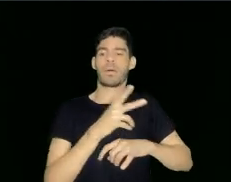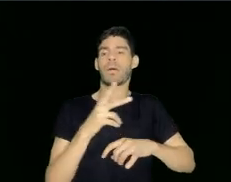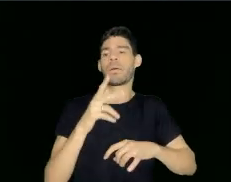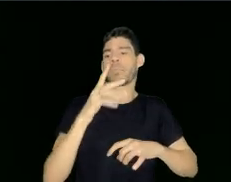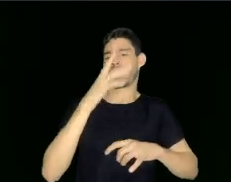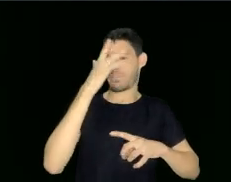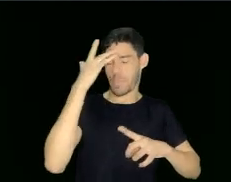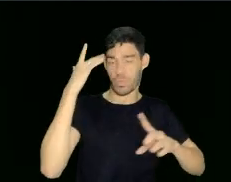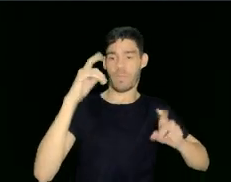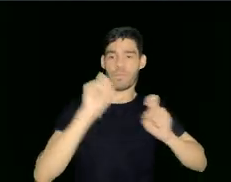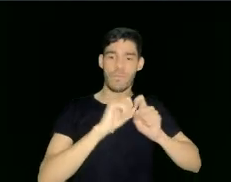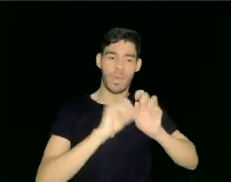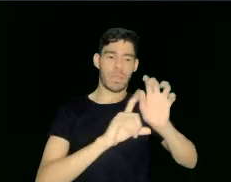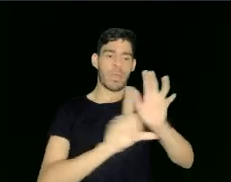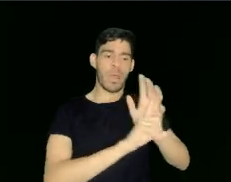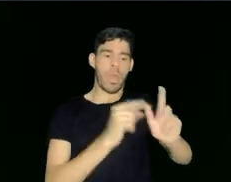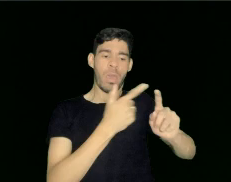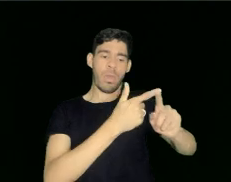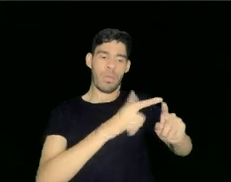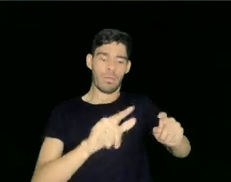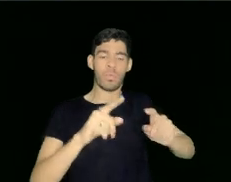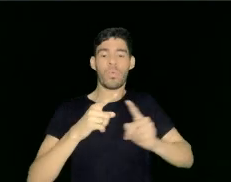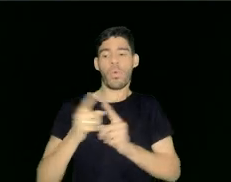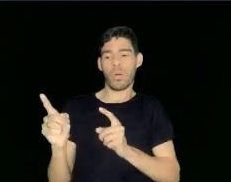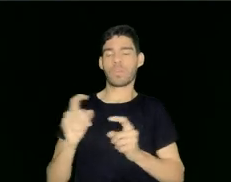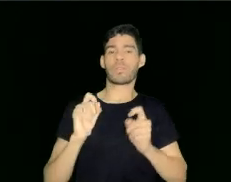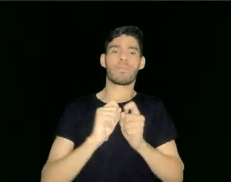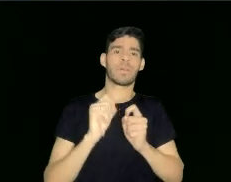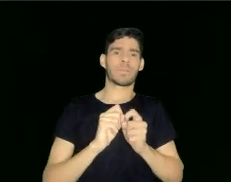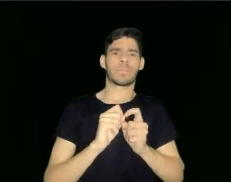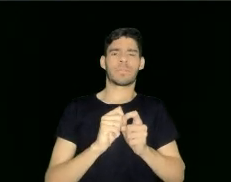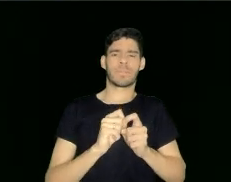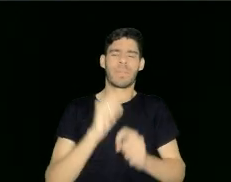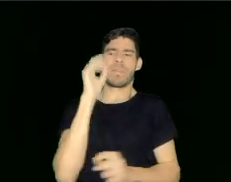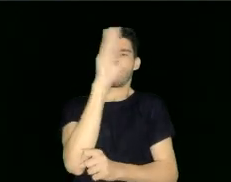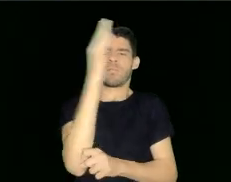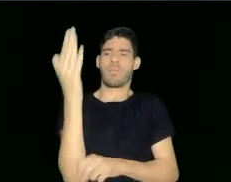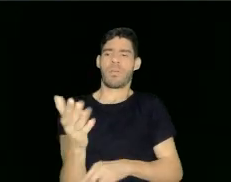renda. Portanto, os madeireiros ilegais, os garimpeiros ilegais